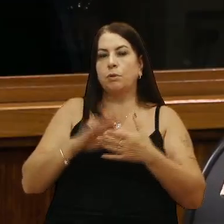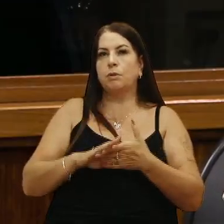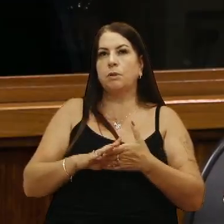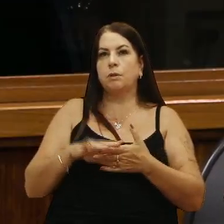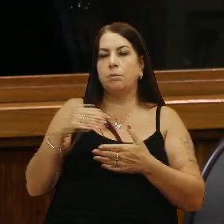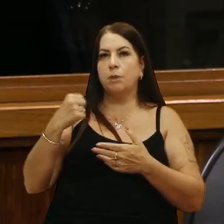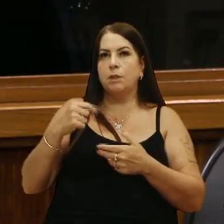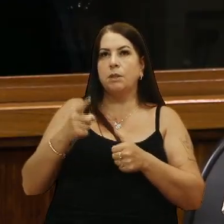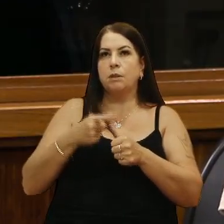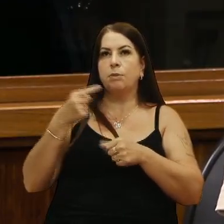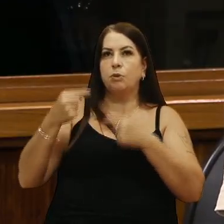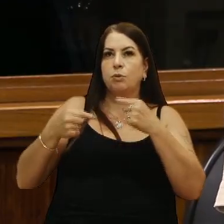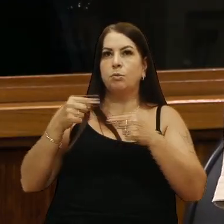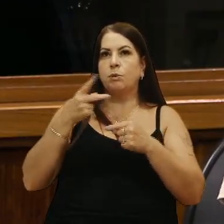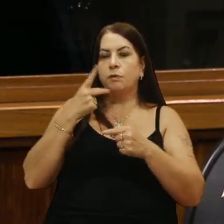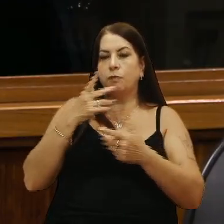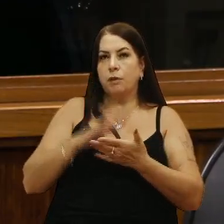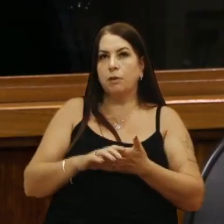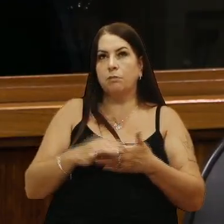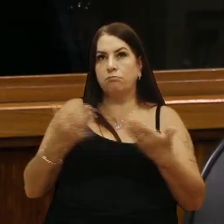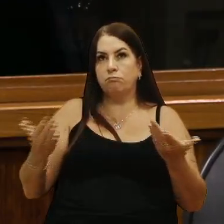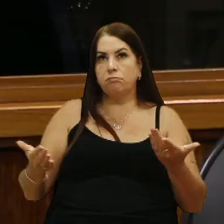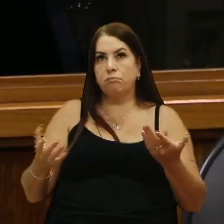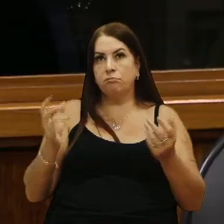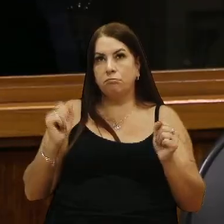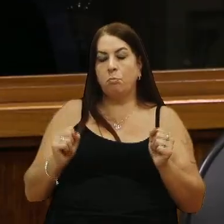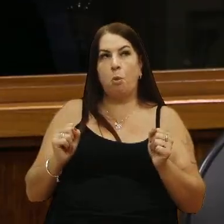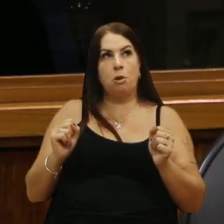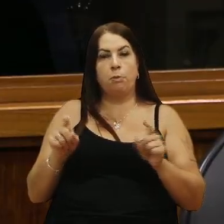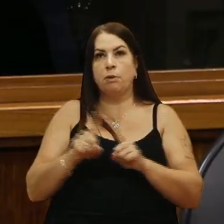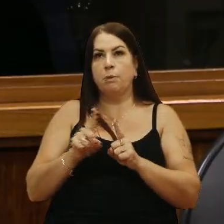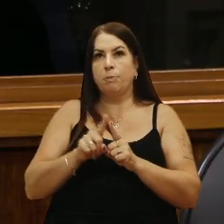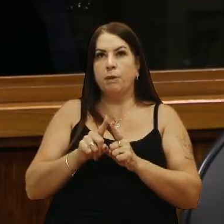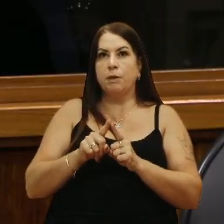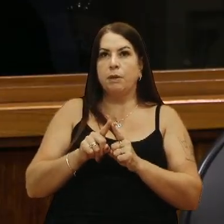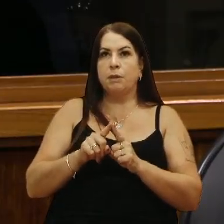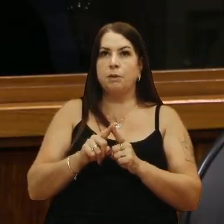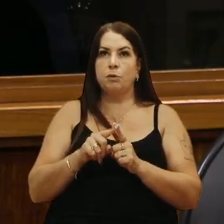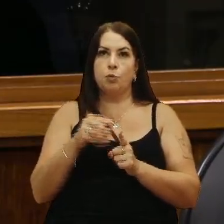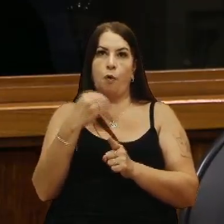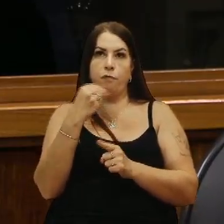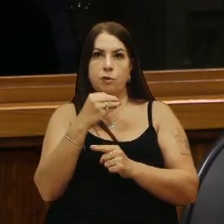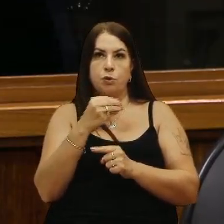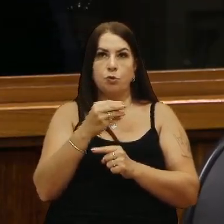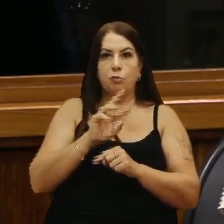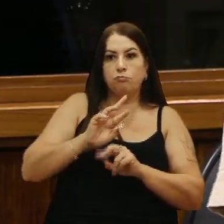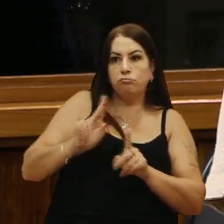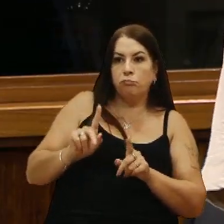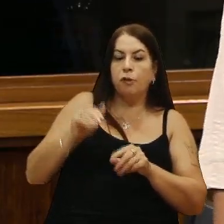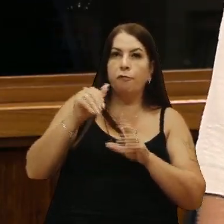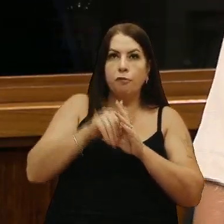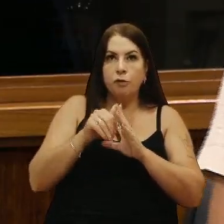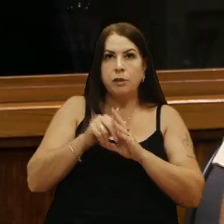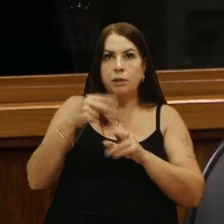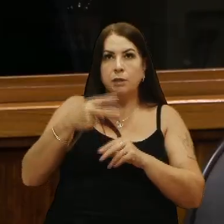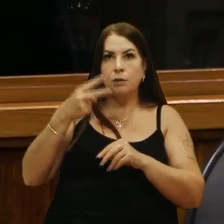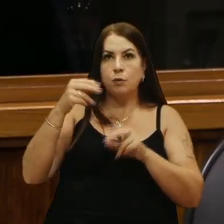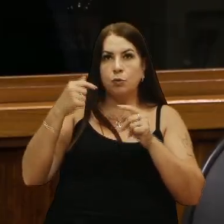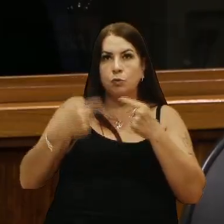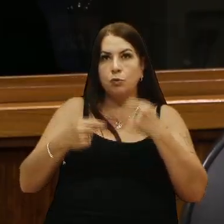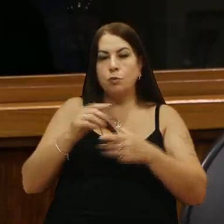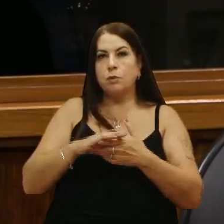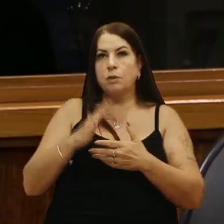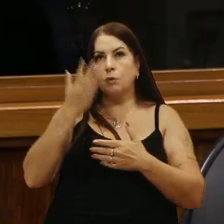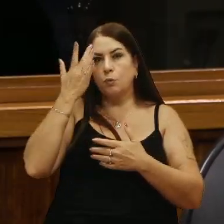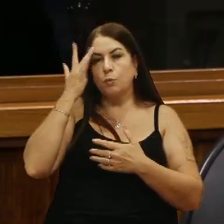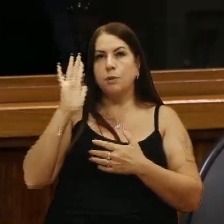deveria ser em primeira que se falasse, porque daqui a pouco nós podemos nos convencer do contrário e votar na segunda. Eu